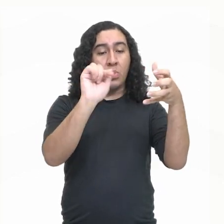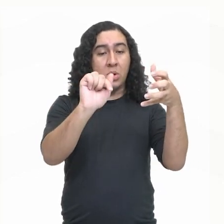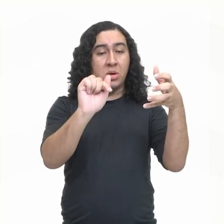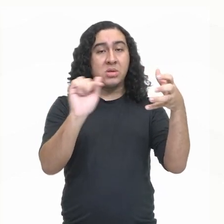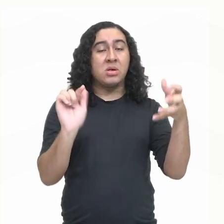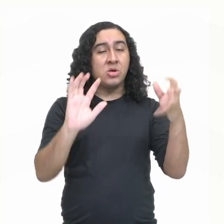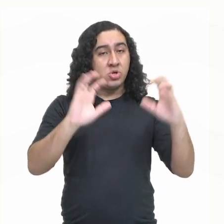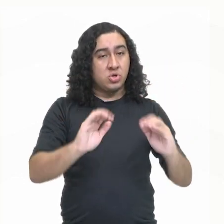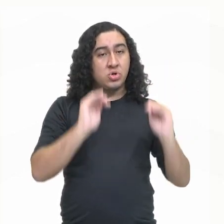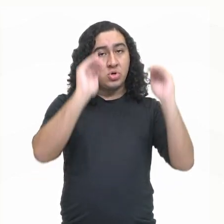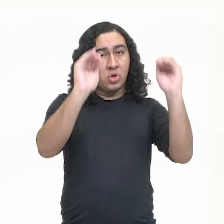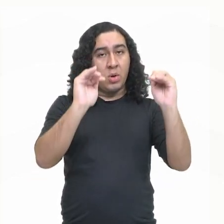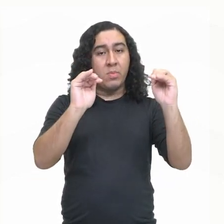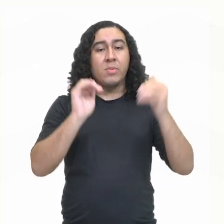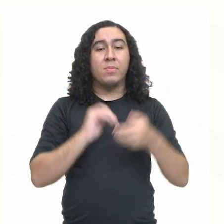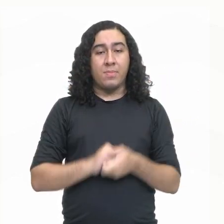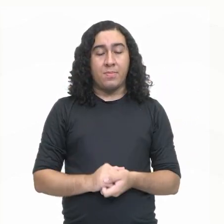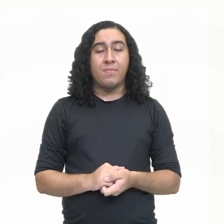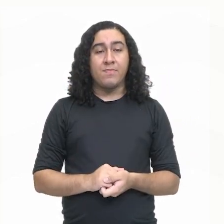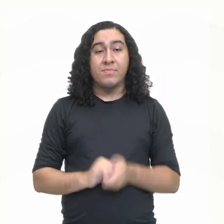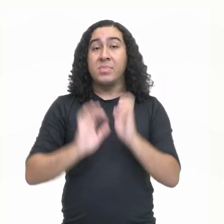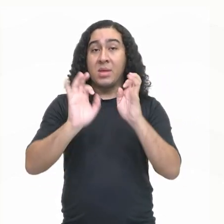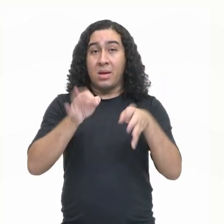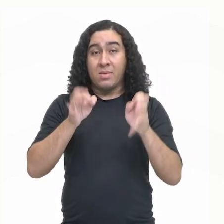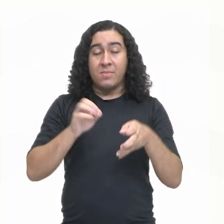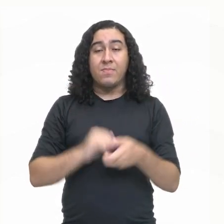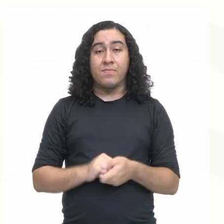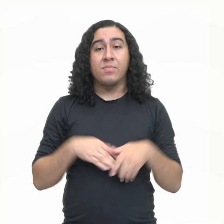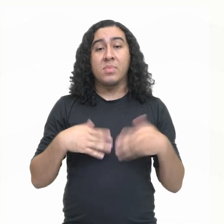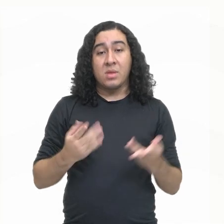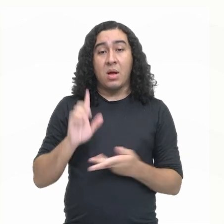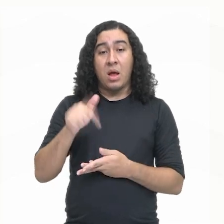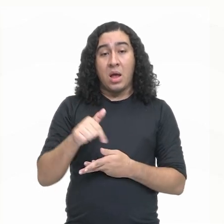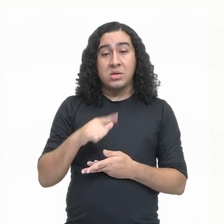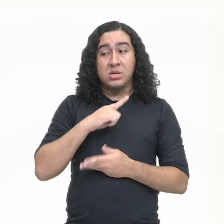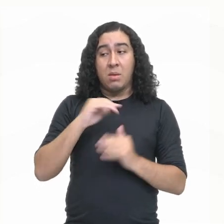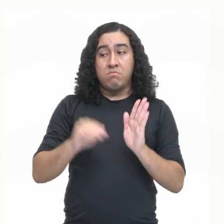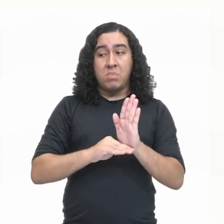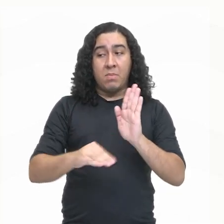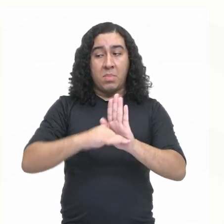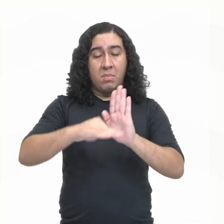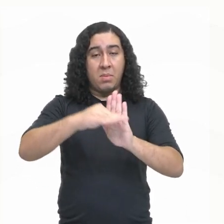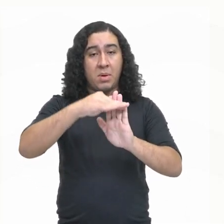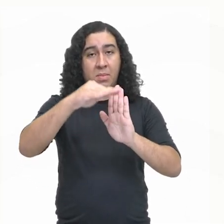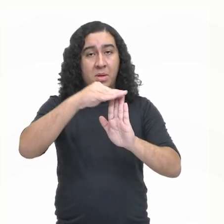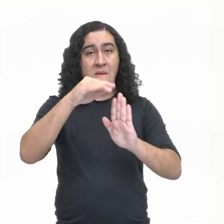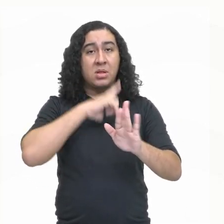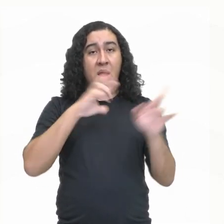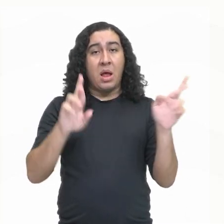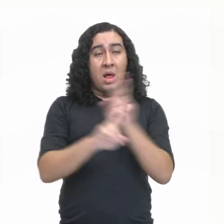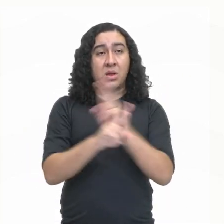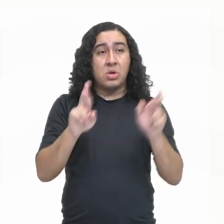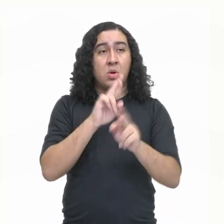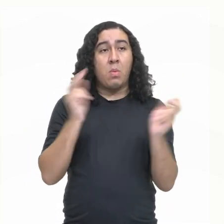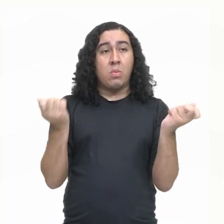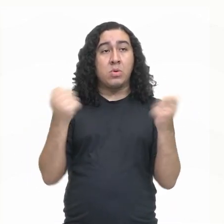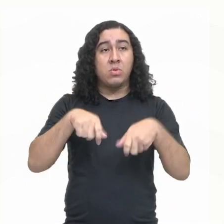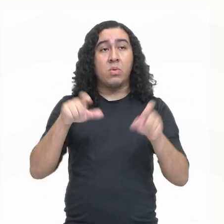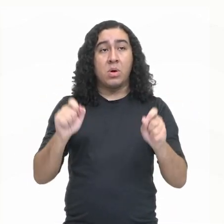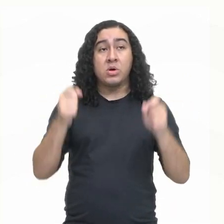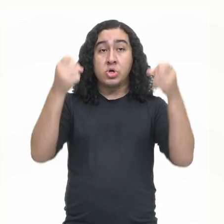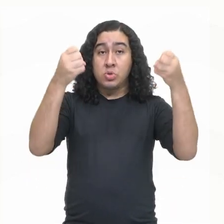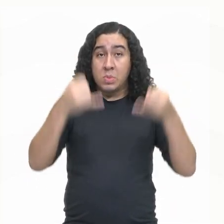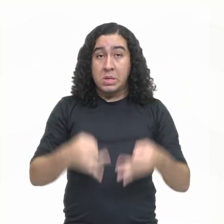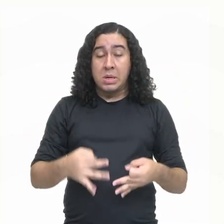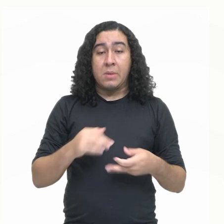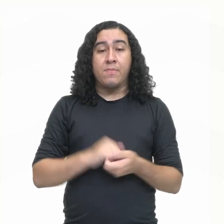de filos, eu tenho um reino, certo? Então, essa pirâmide, ela está aqui para mostrar para vocês